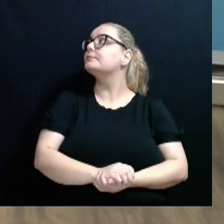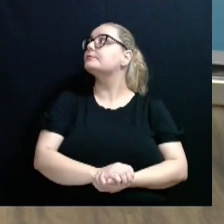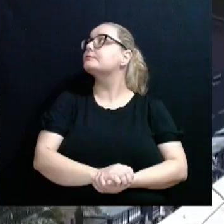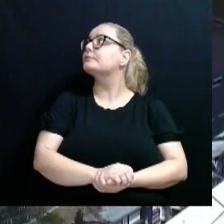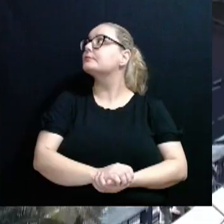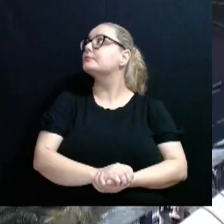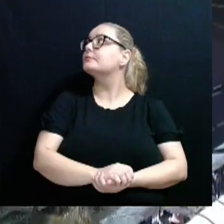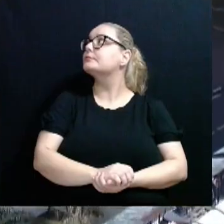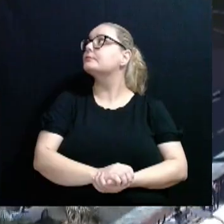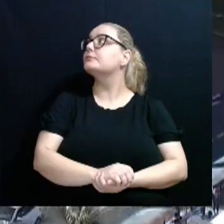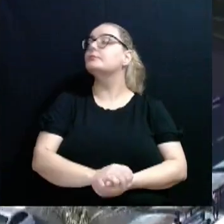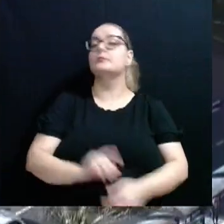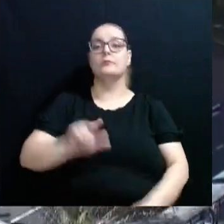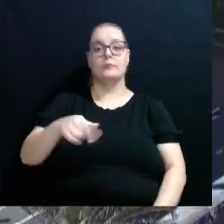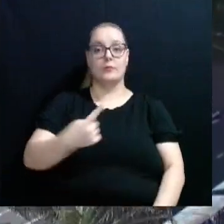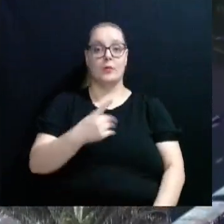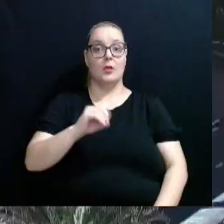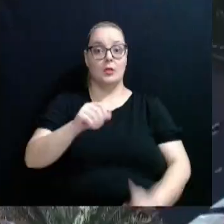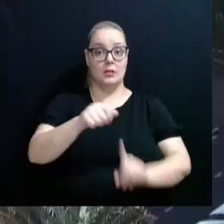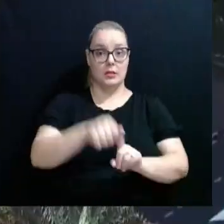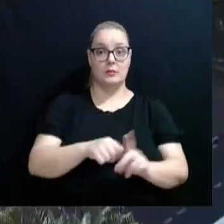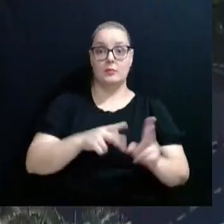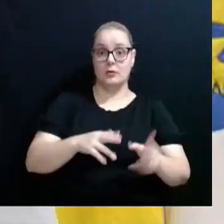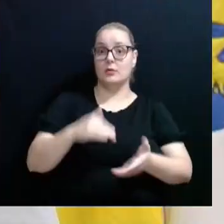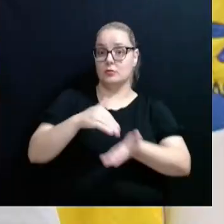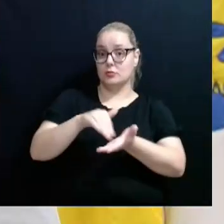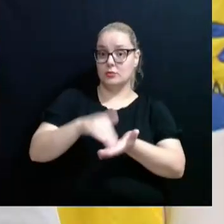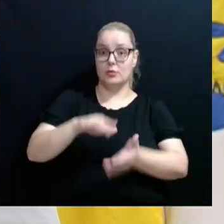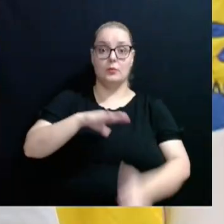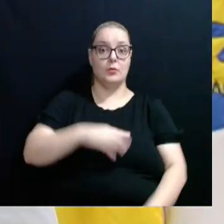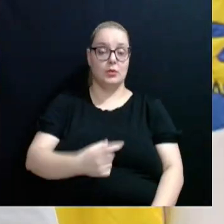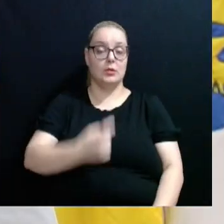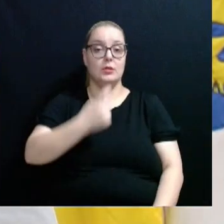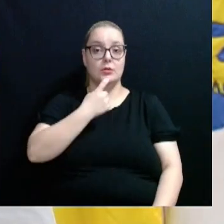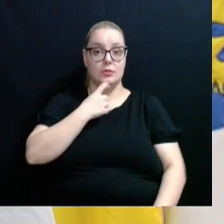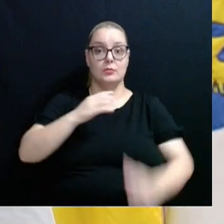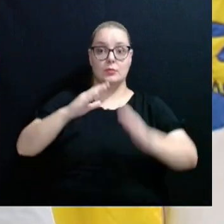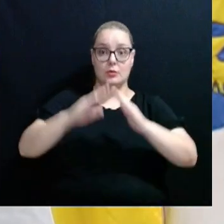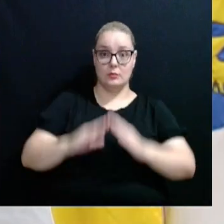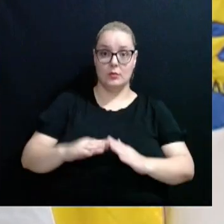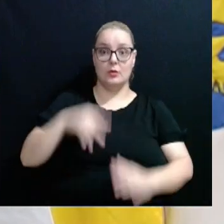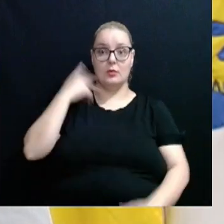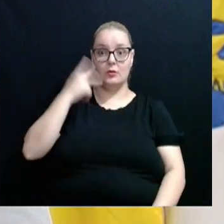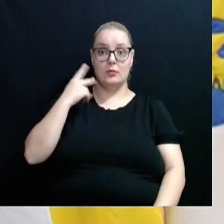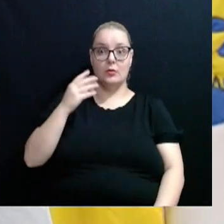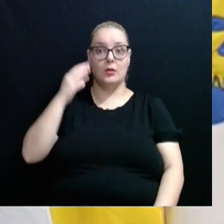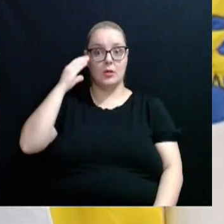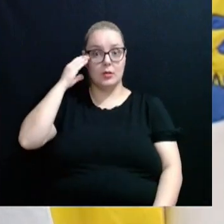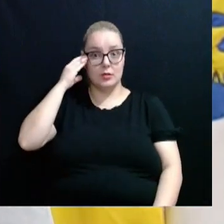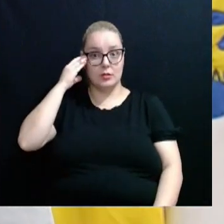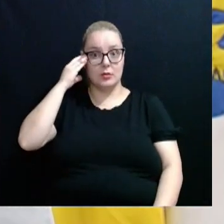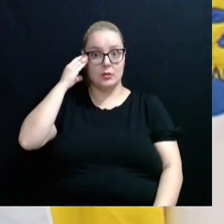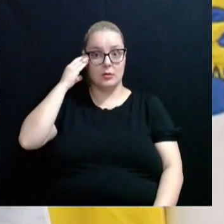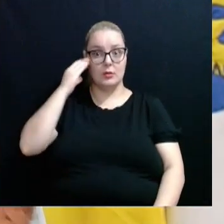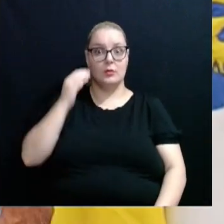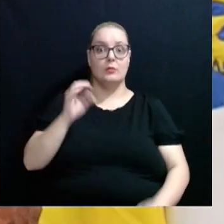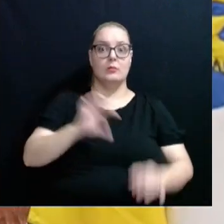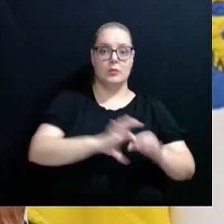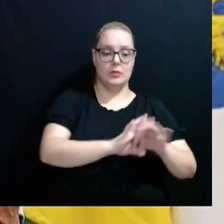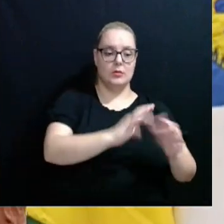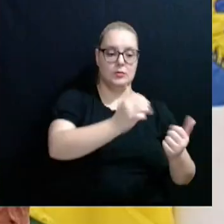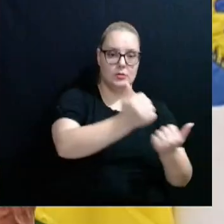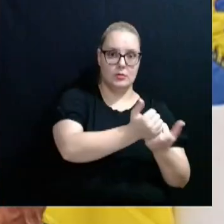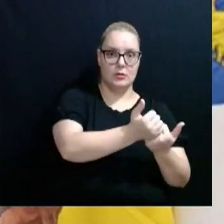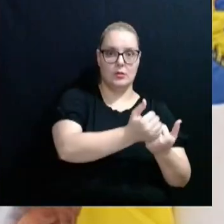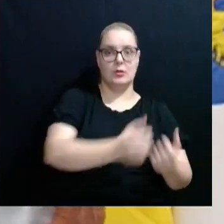Após 10 meses como secretário municipal de habitação, o vereador Luiz Cirilo deixou o cargo e reassume a